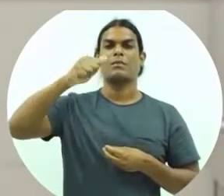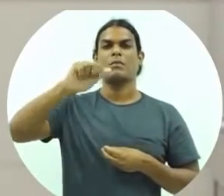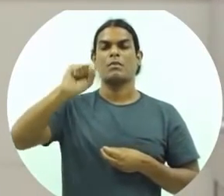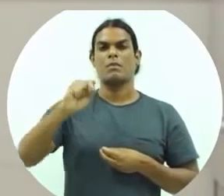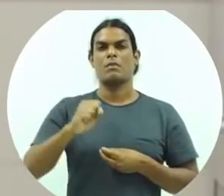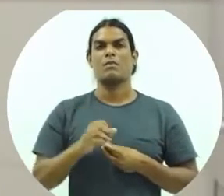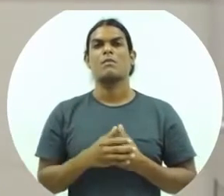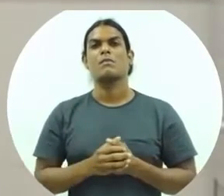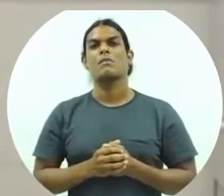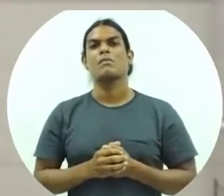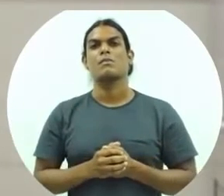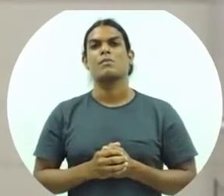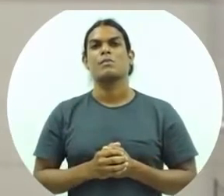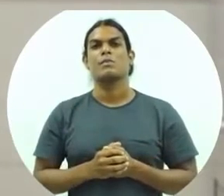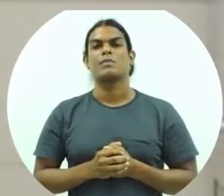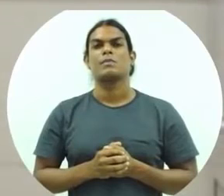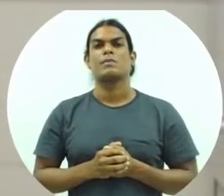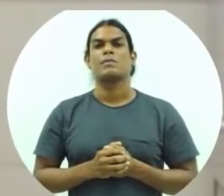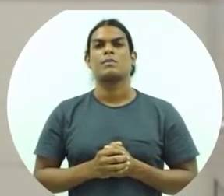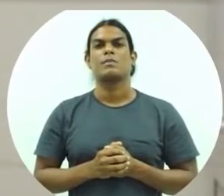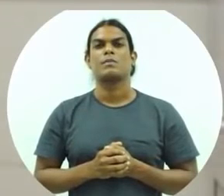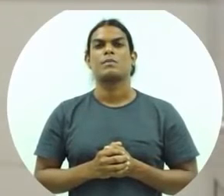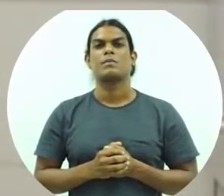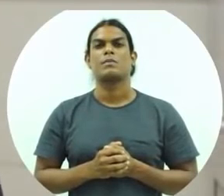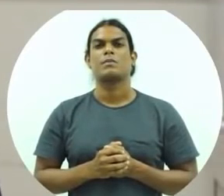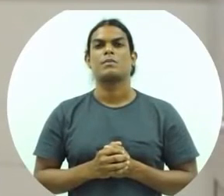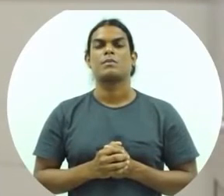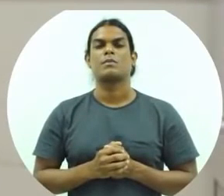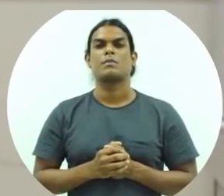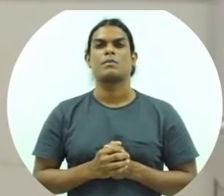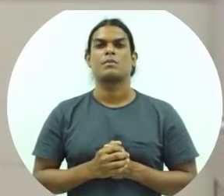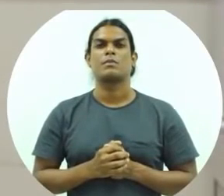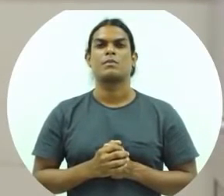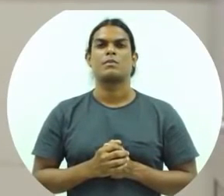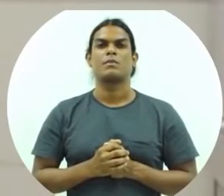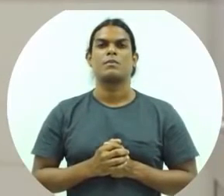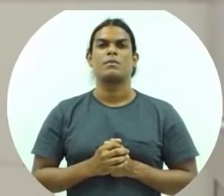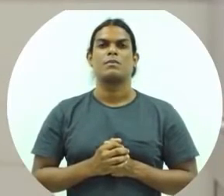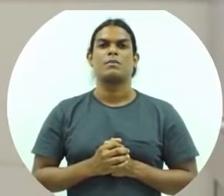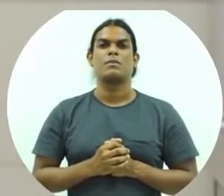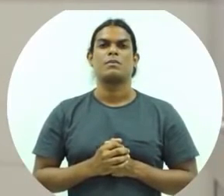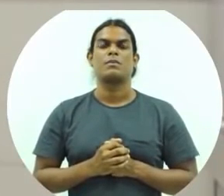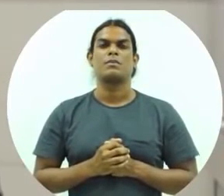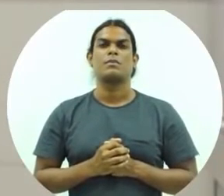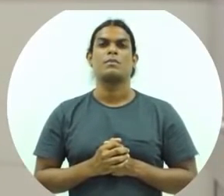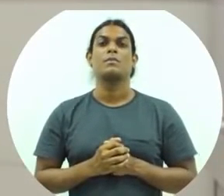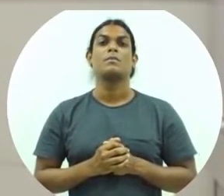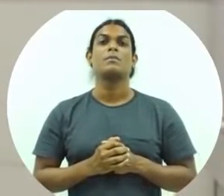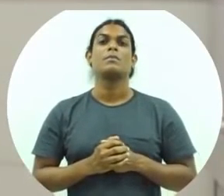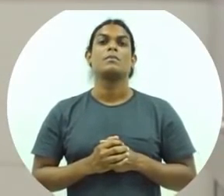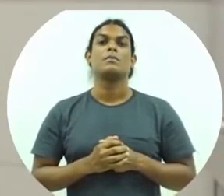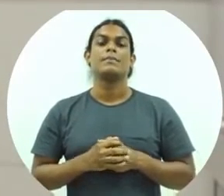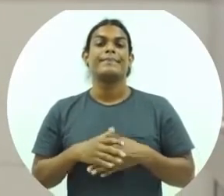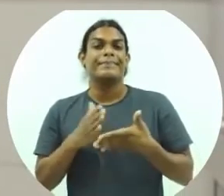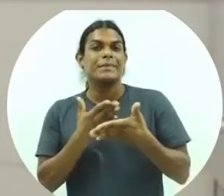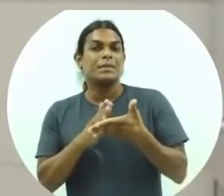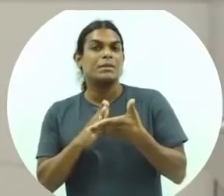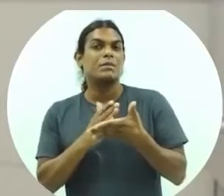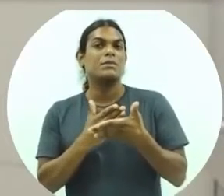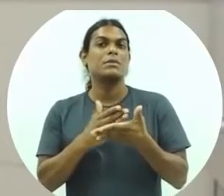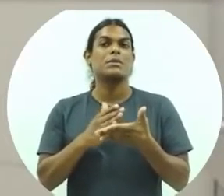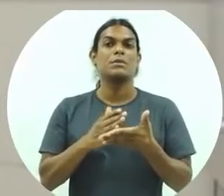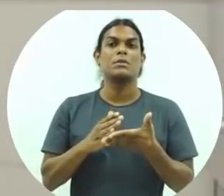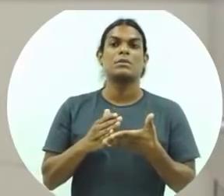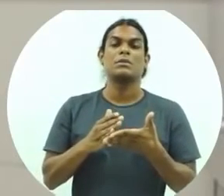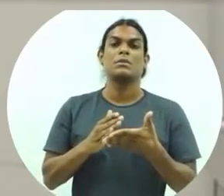processo repousa mais sobre o preenchimento de formulários do que sobre a avaliação crítica e objetiva do desempenho. Ou seja, às vezes